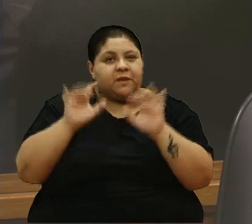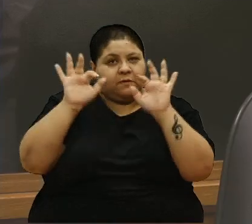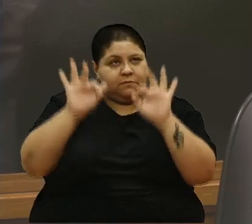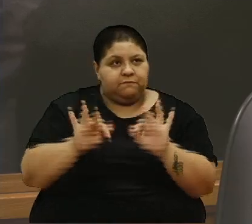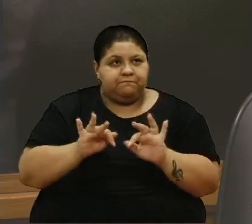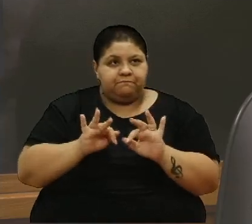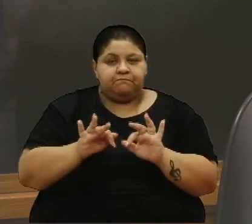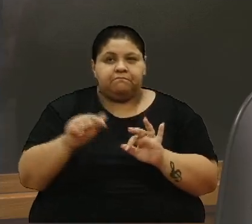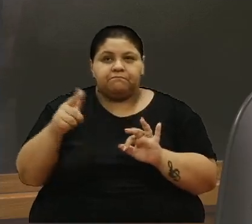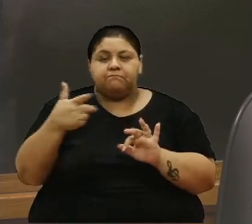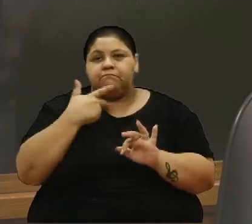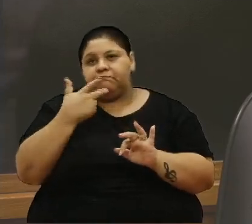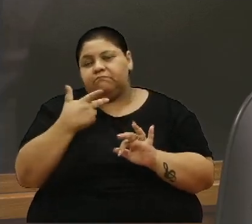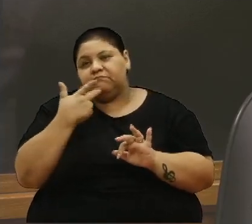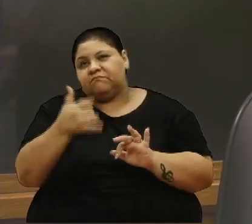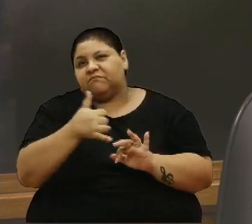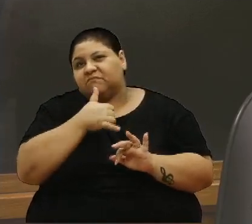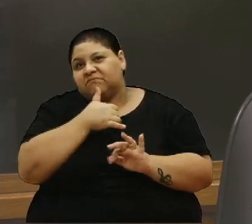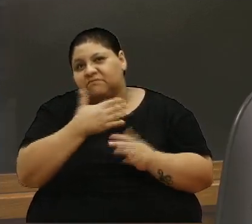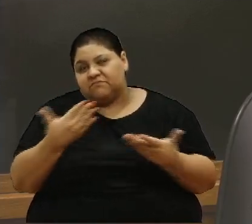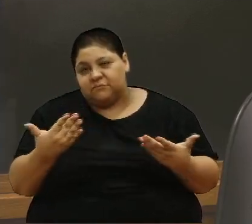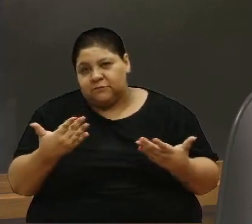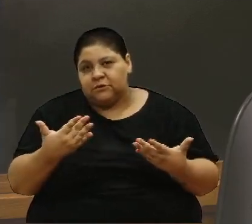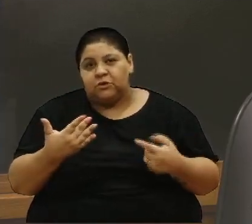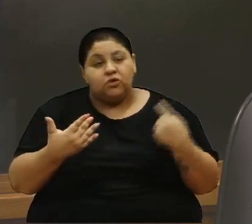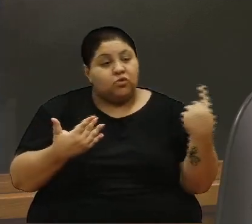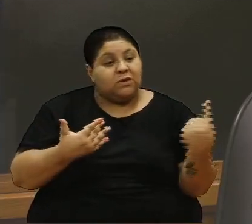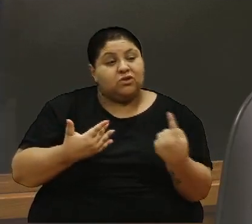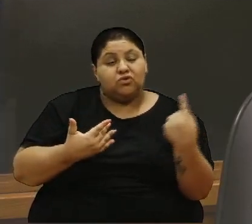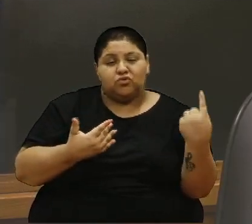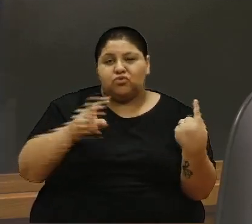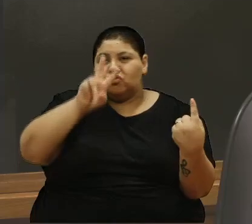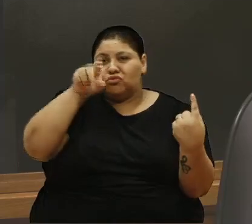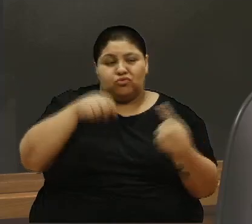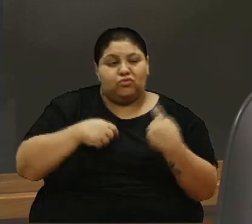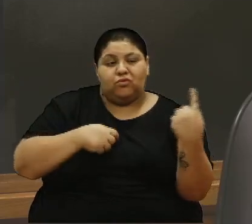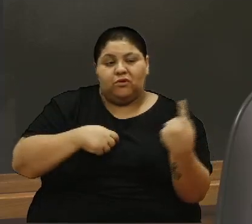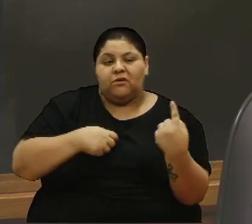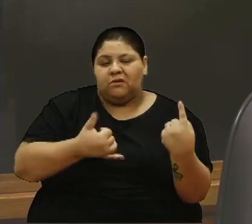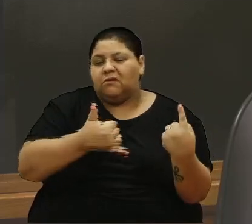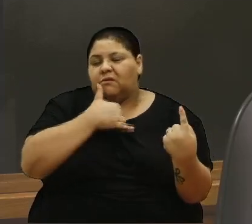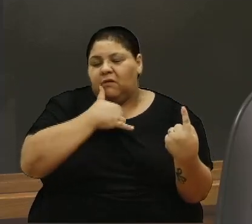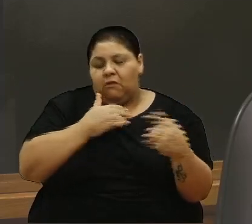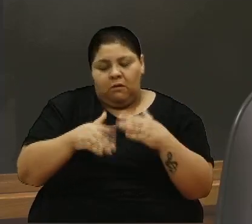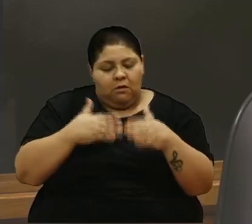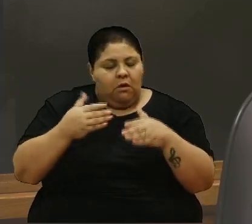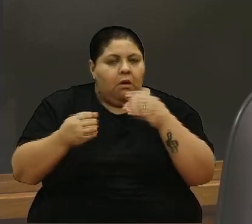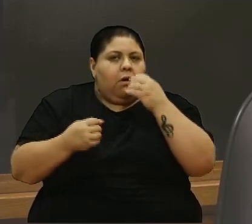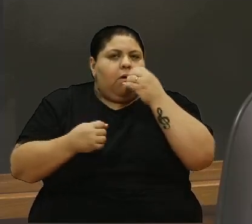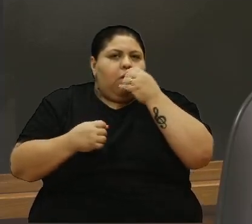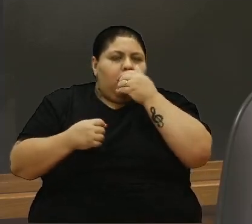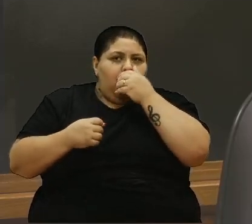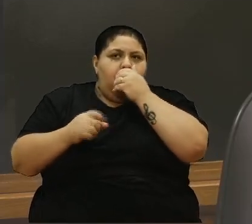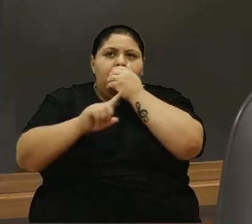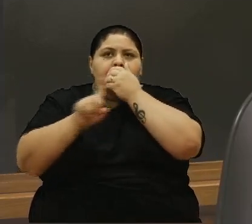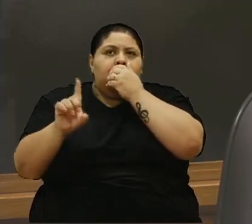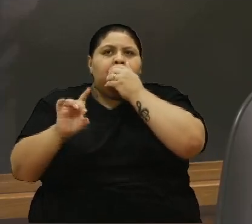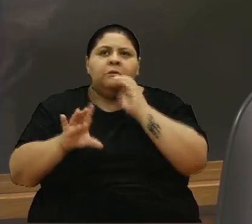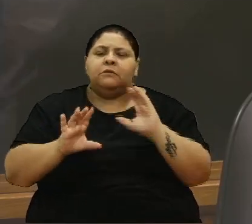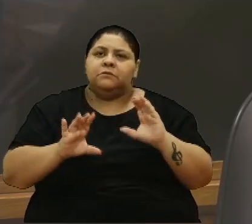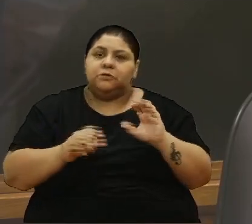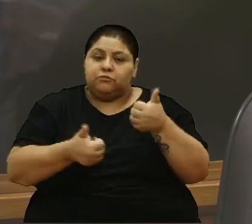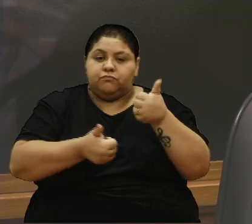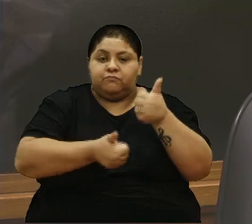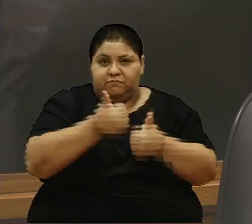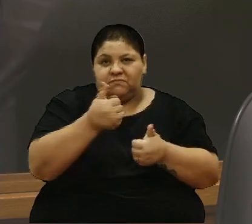queria tratar que, infelizmente, nós tratamos aqui de um caso isolado, mas é algo que, infelizmente, perpassa a nossa realidade, não exclusivamente no